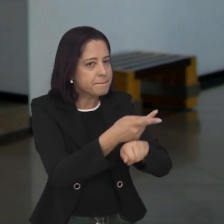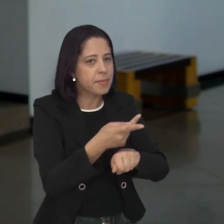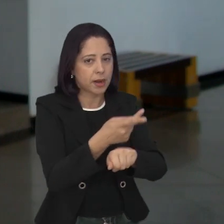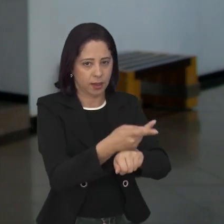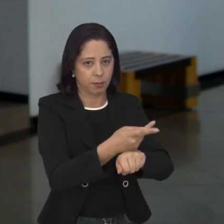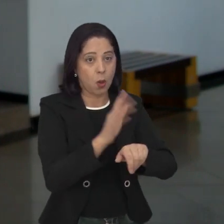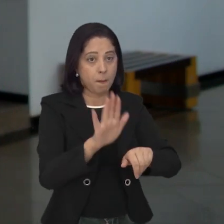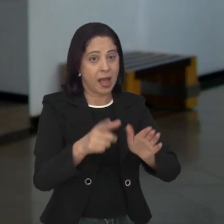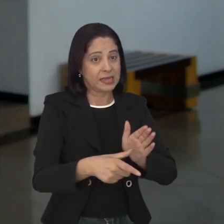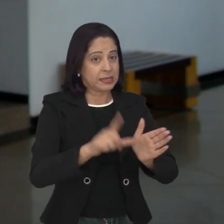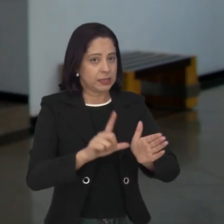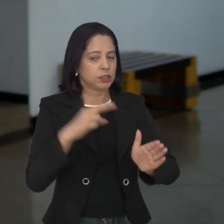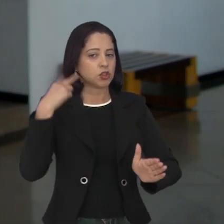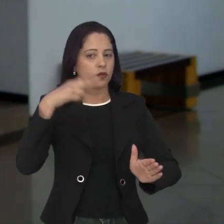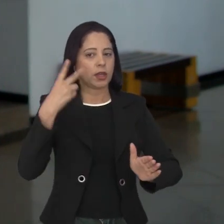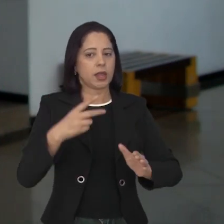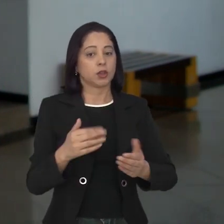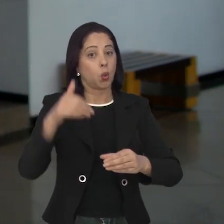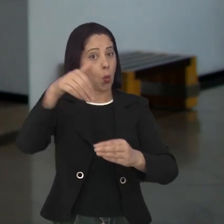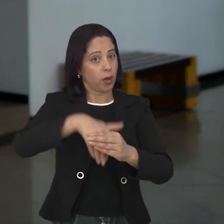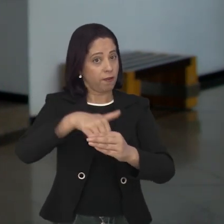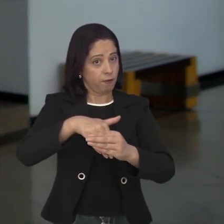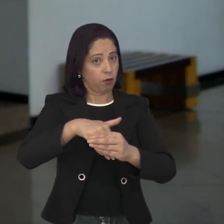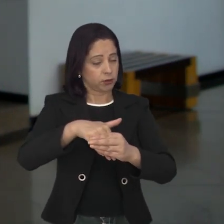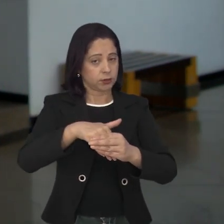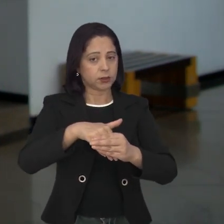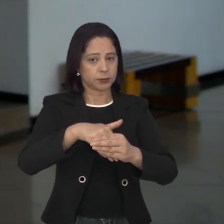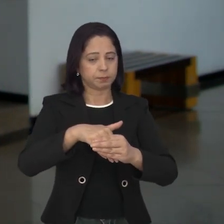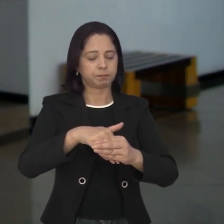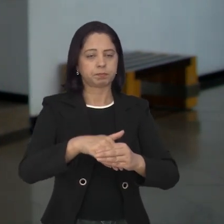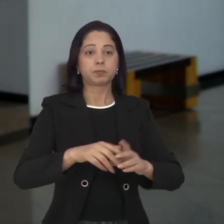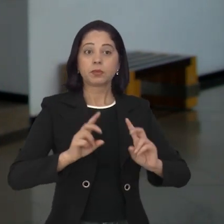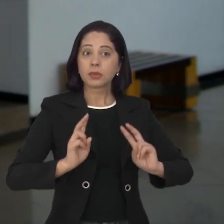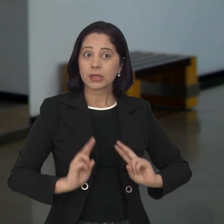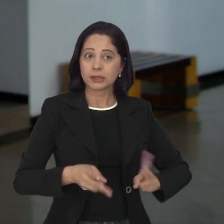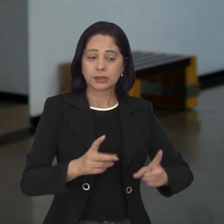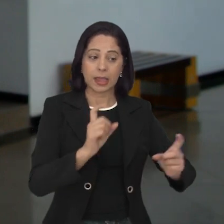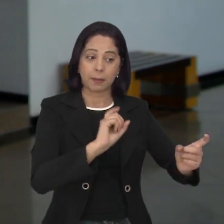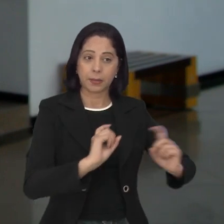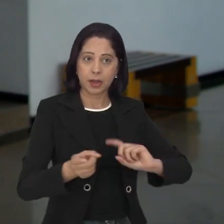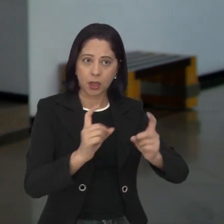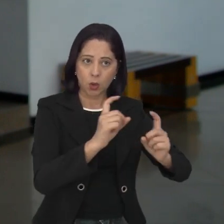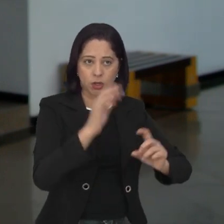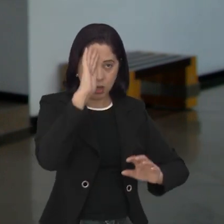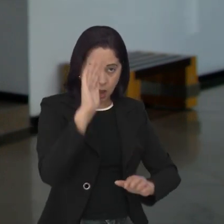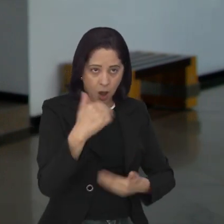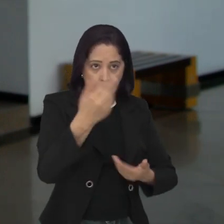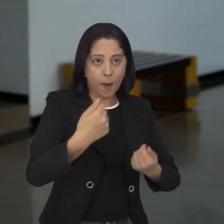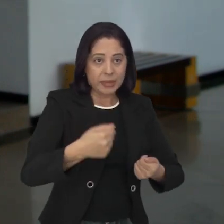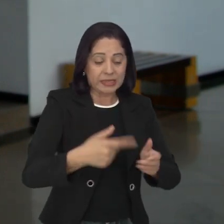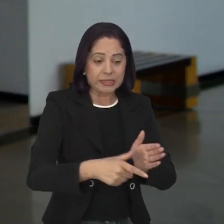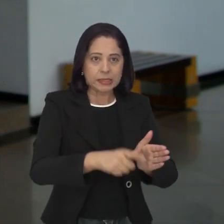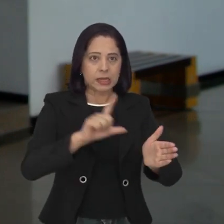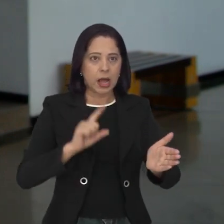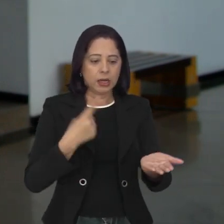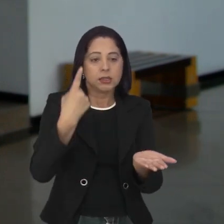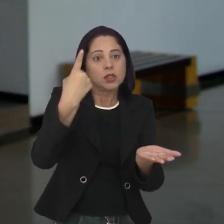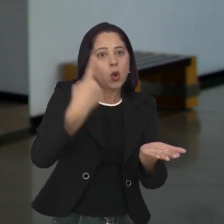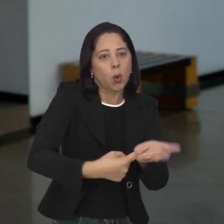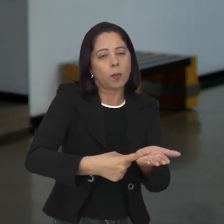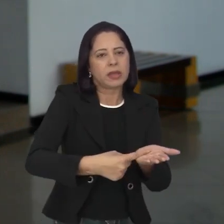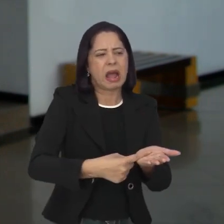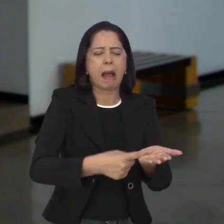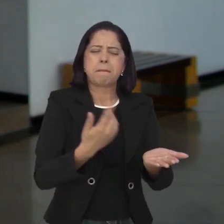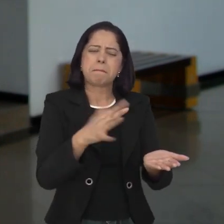previamente aprovadas pelos próprios parlamentares né Essas solenes elas acontecem com datas agendadas né a gente sempre